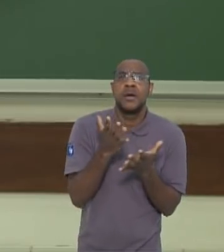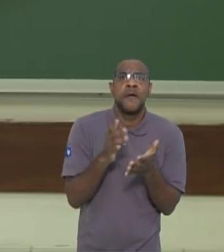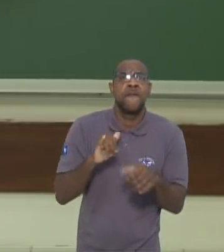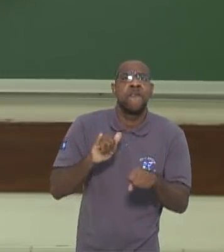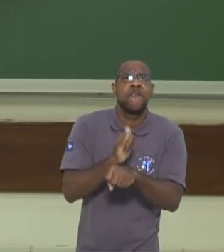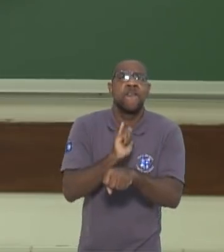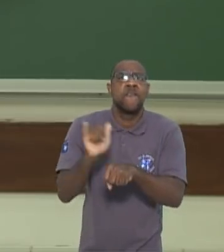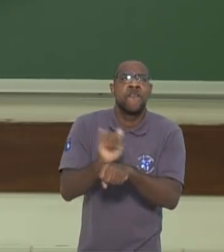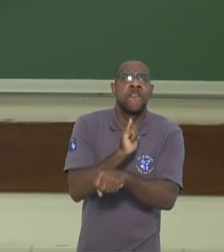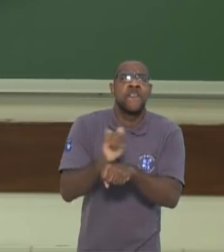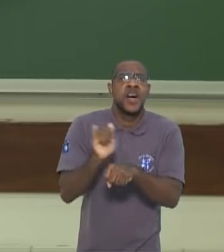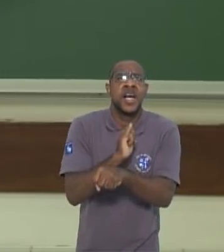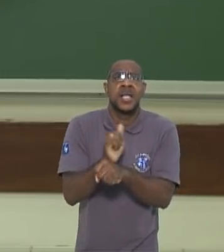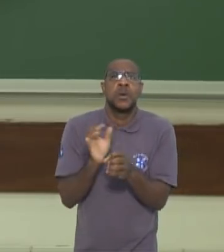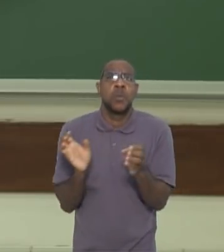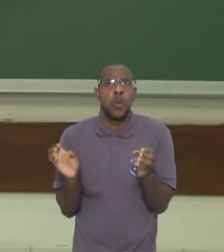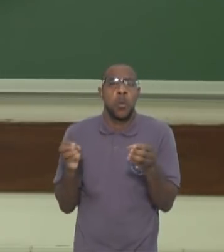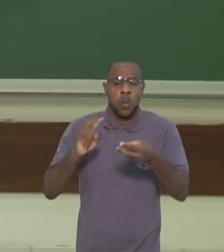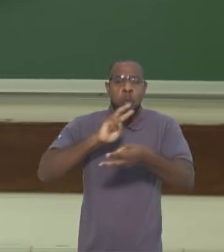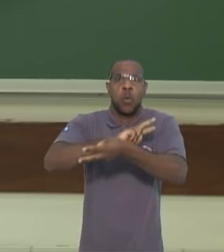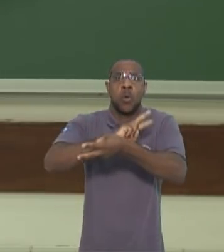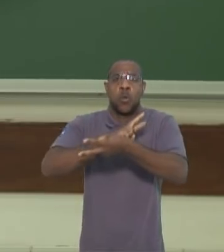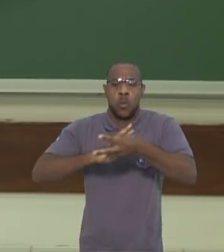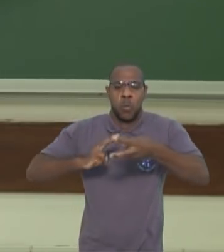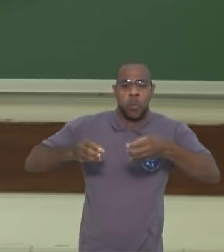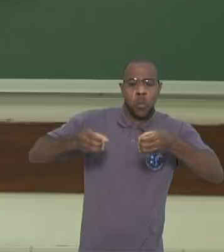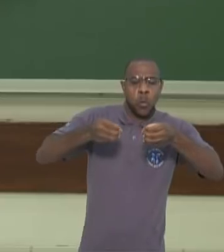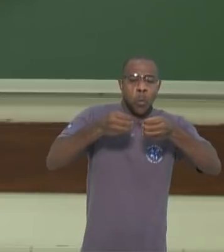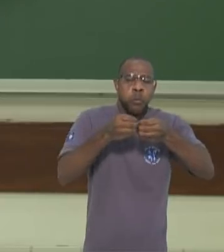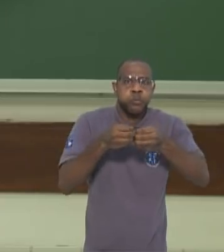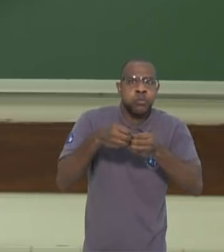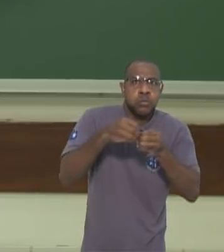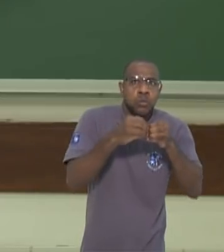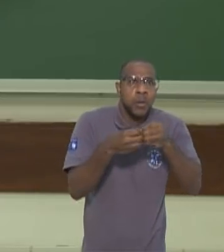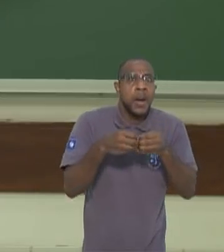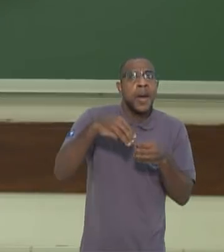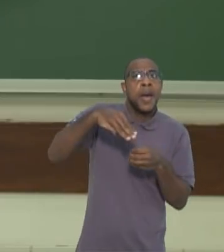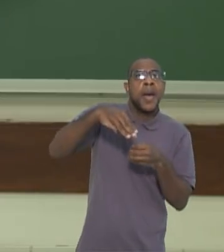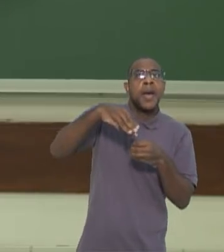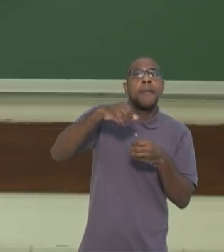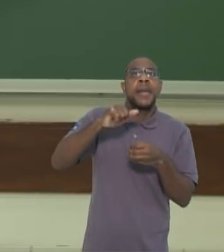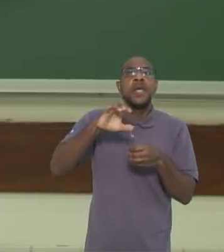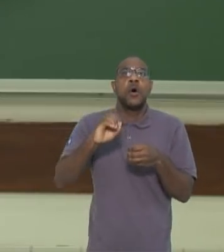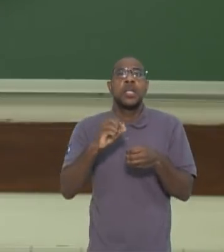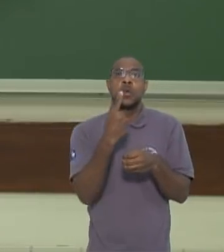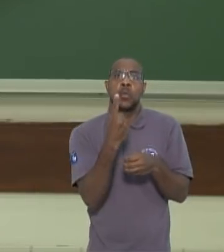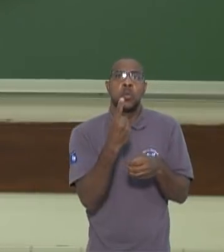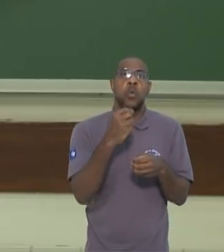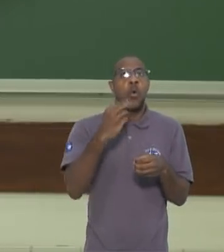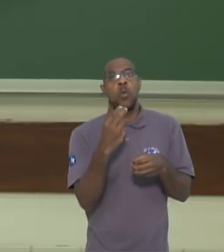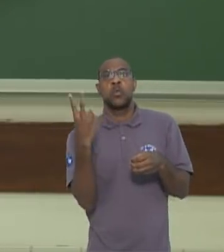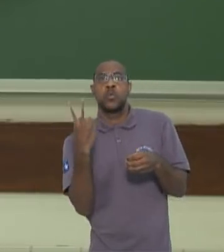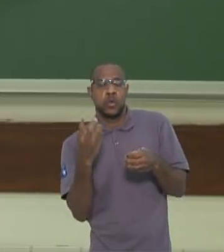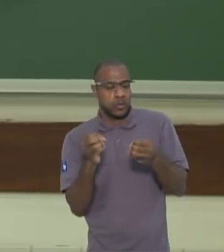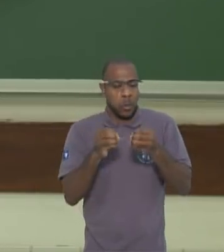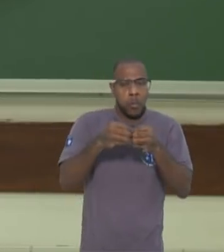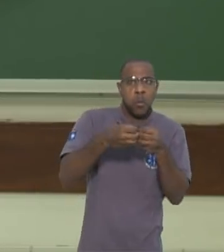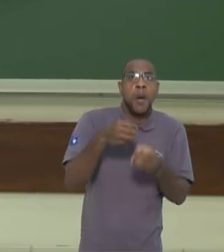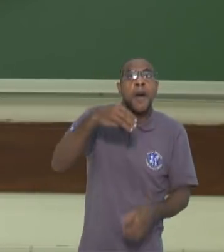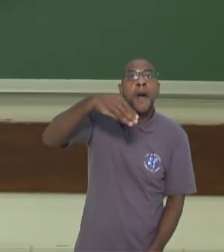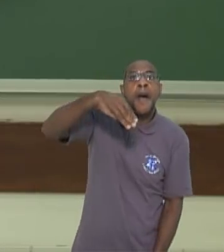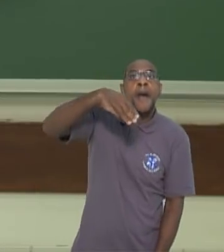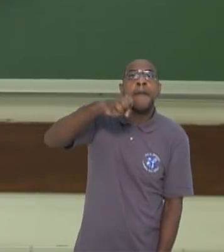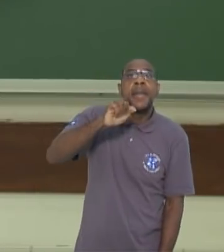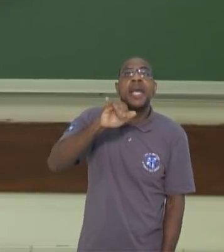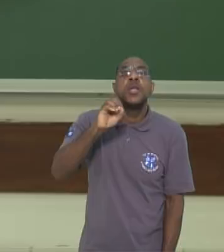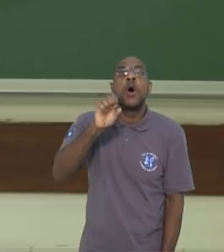um erro na disjunção dos cromossomos durante a meiose. Pode ser tanto na meiose 1 quanto na meiose 2. Vocês também já estudaram a diferença entre